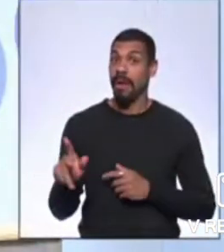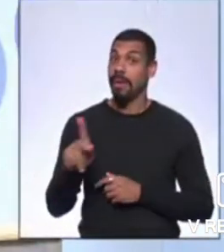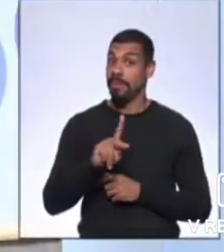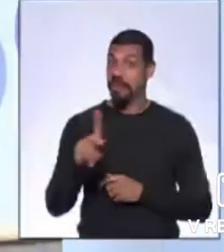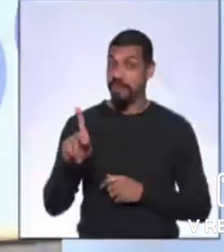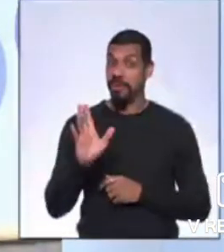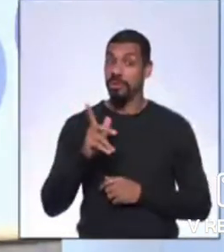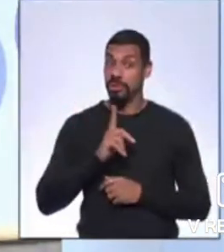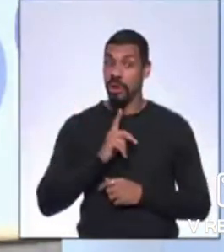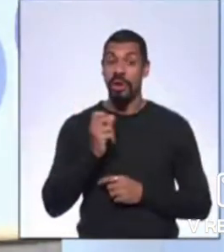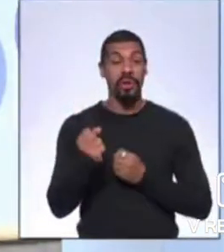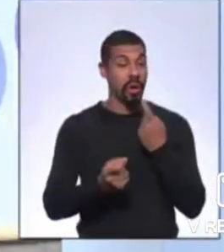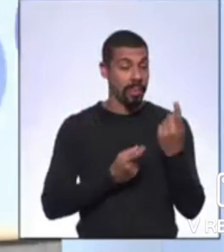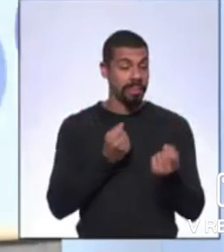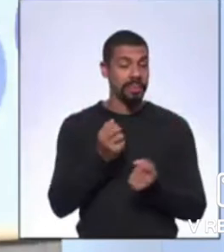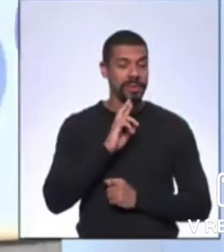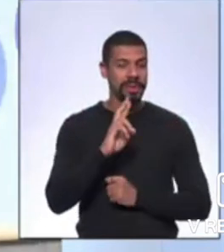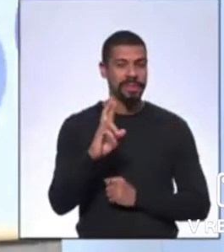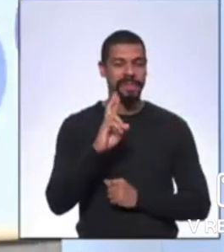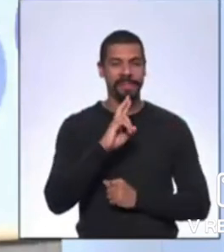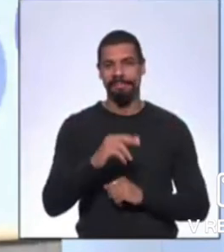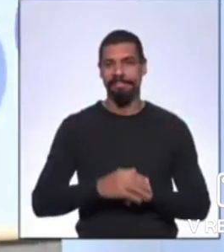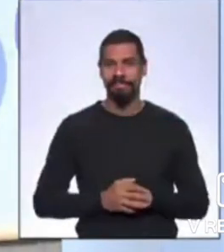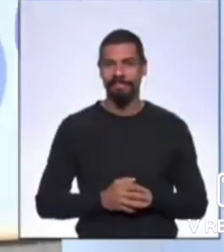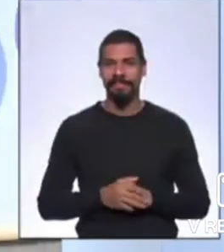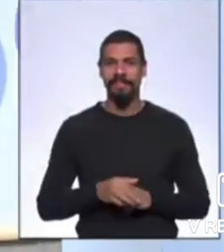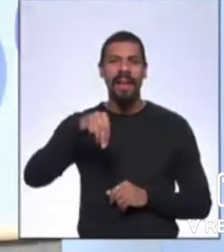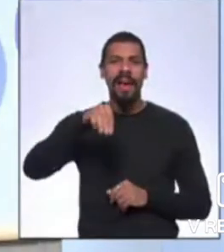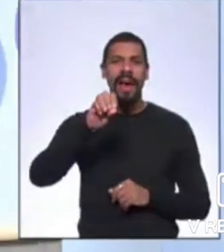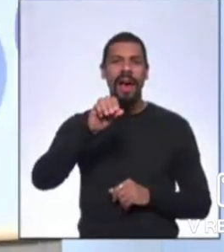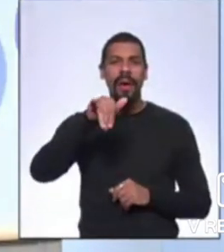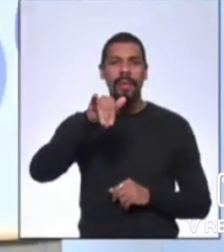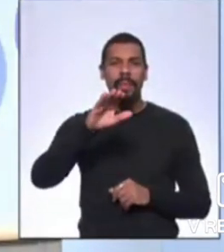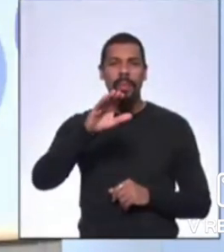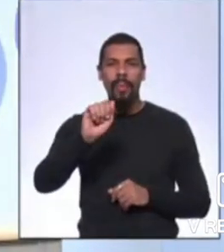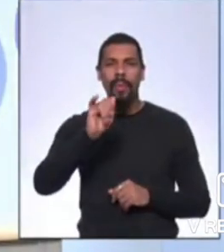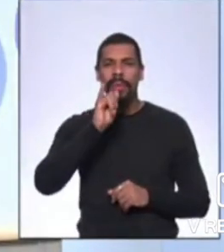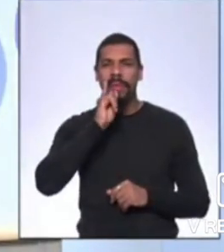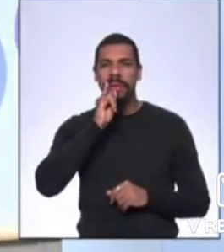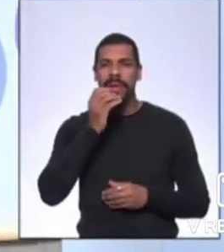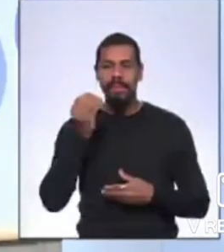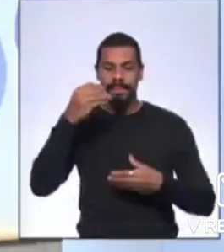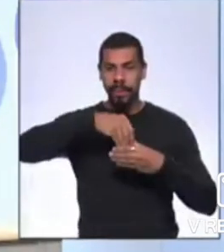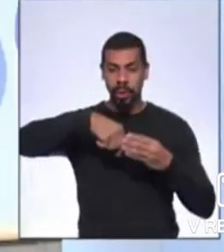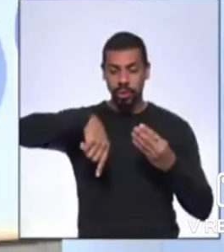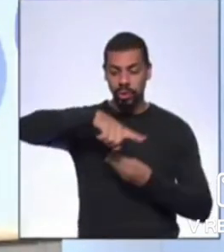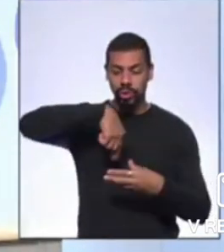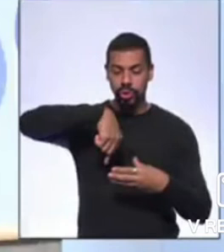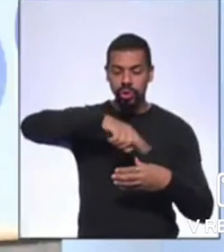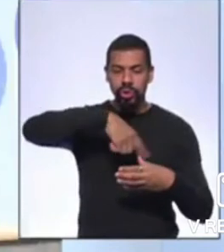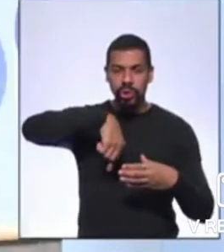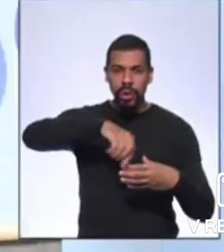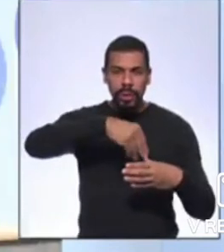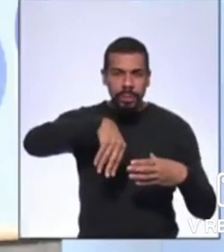Professora, nós tivemos algumas respostas aqui. A Mônica disse que é a capacidade de um pó se diluir em um